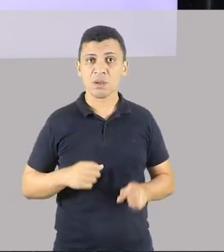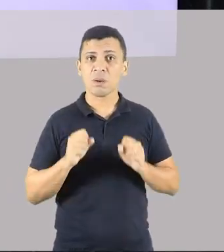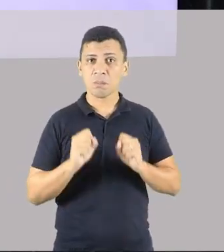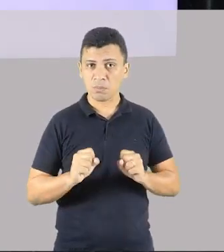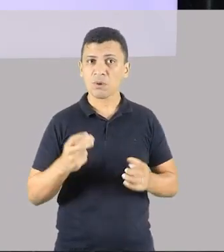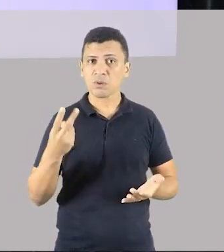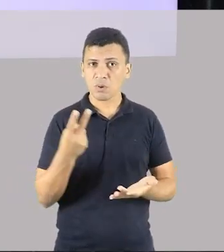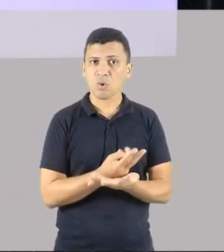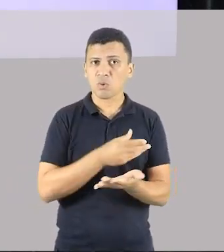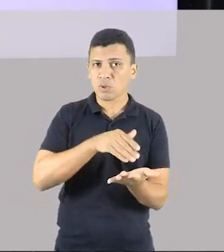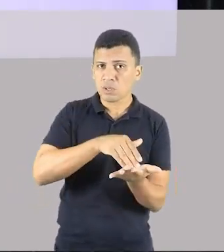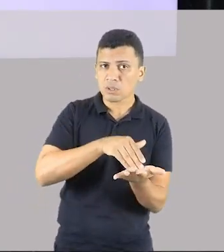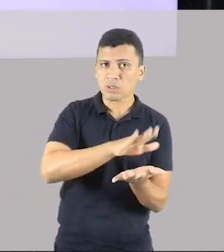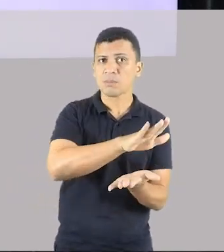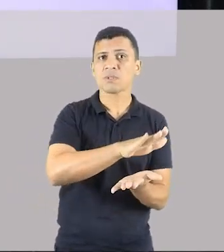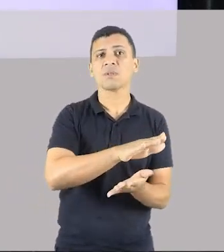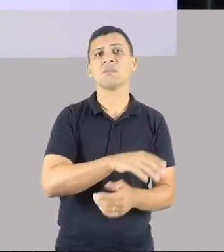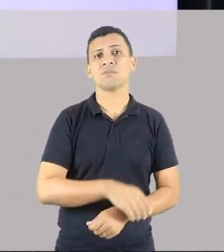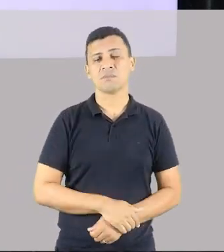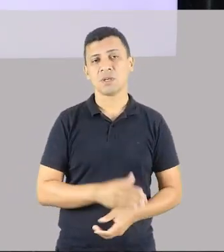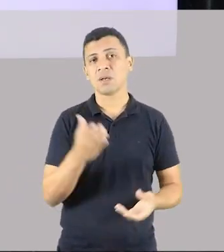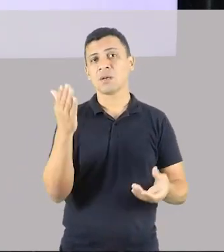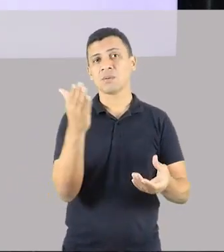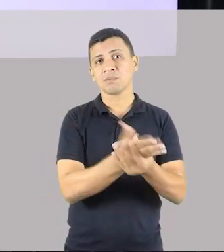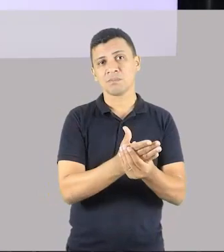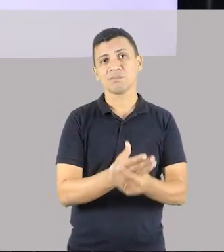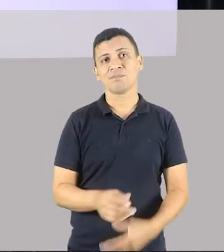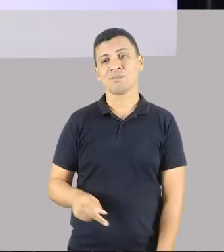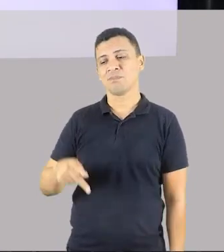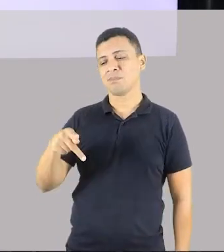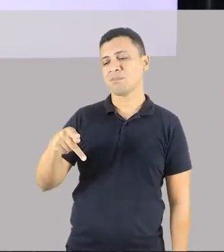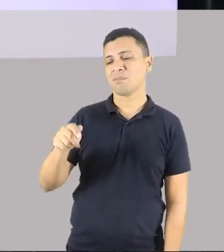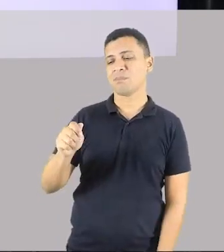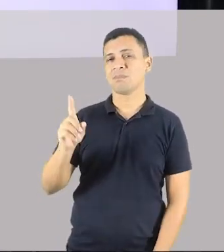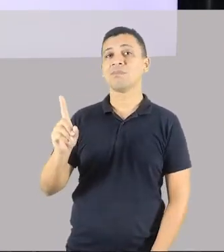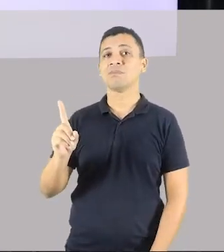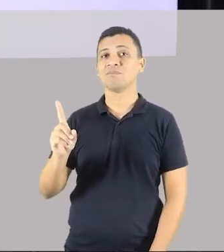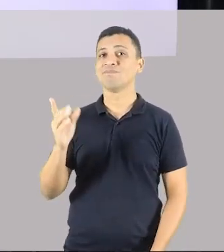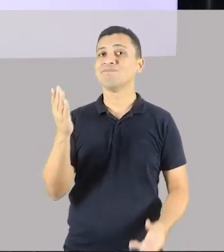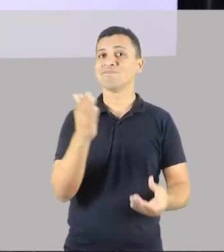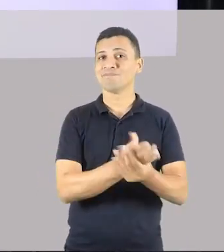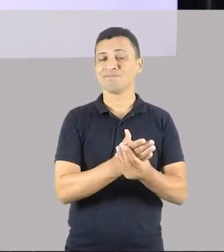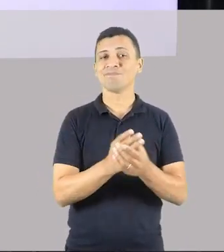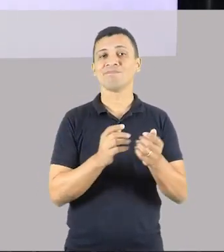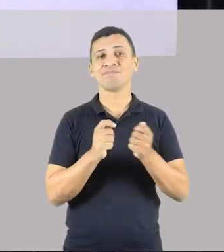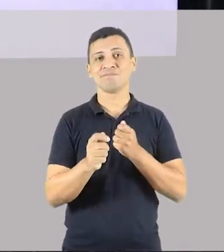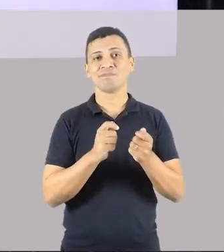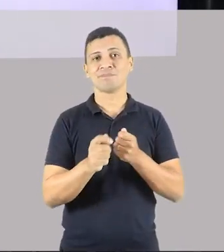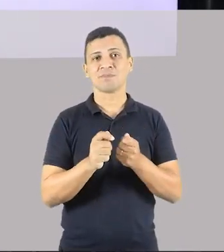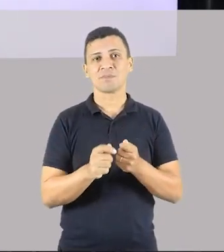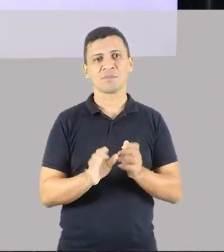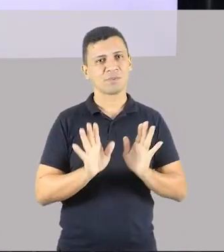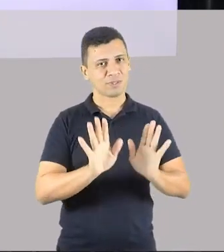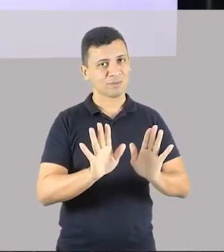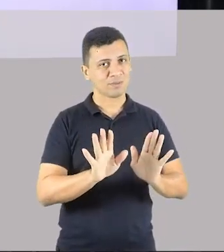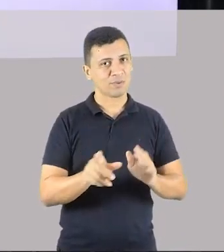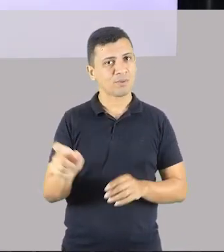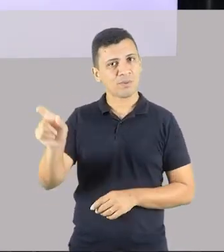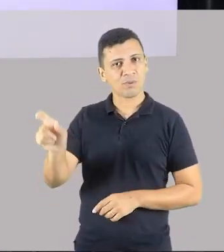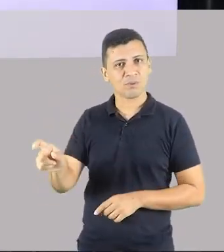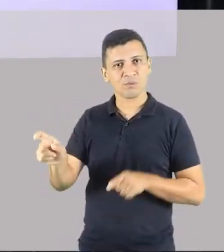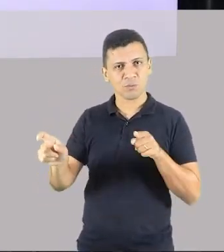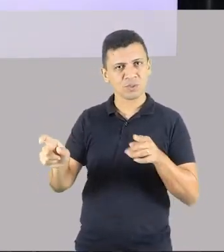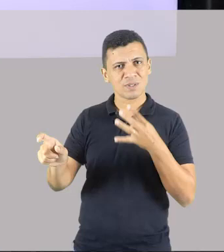do servidor público por meio de um processo administrativo. Digamos que você conhece alguém, não vou colocar você nesse